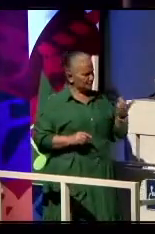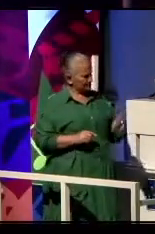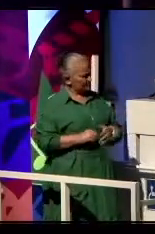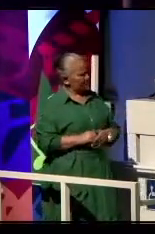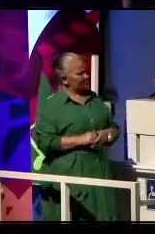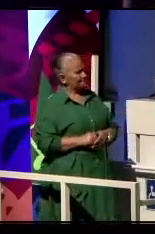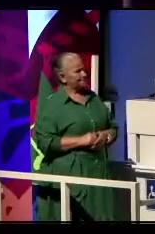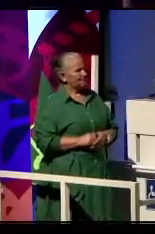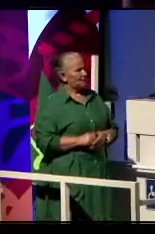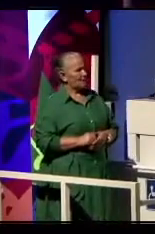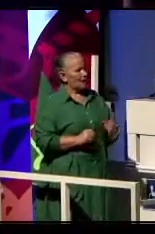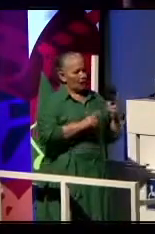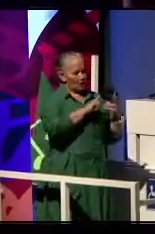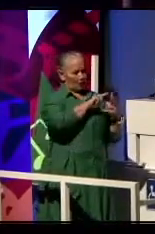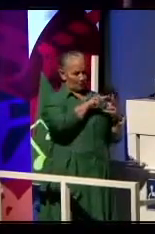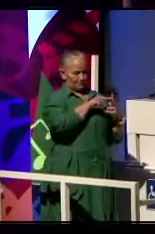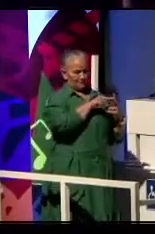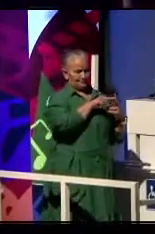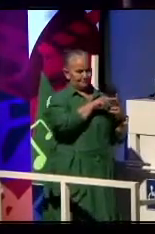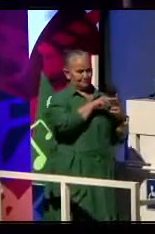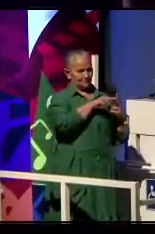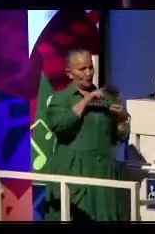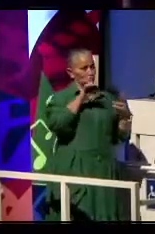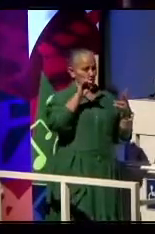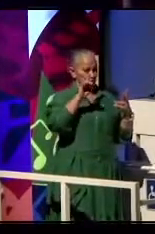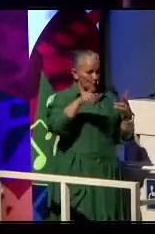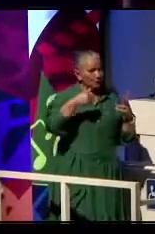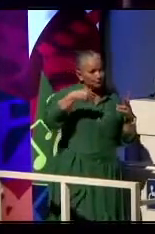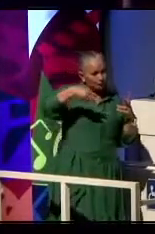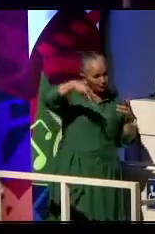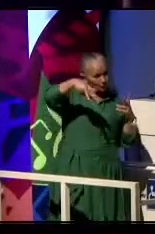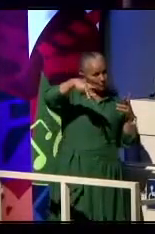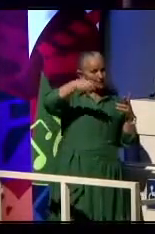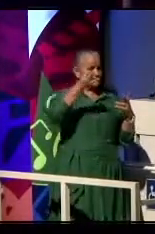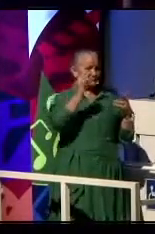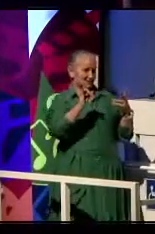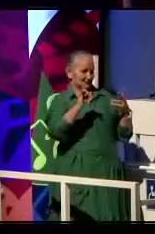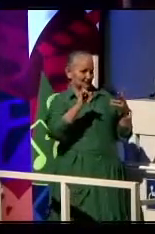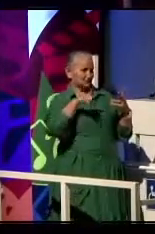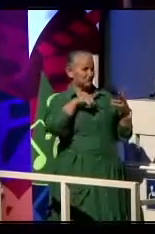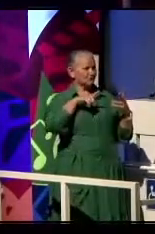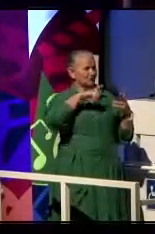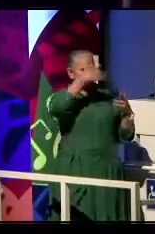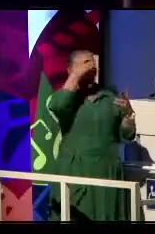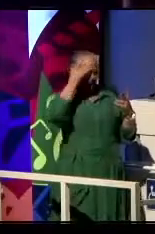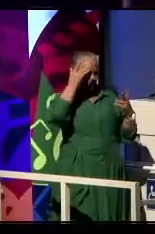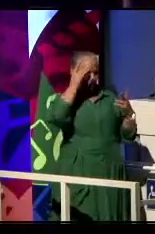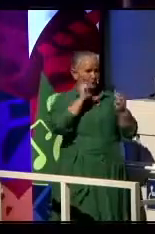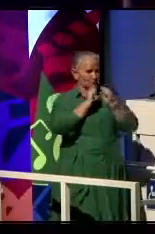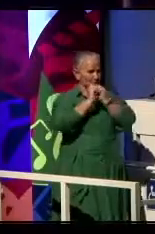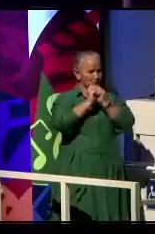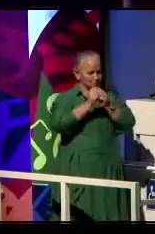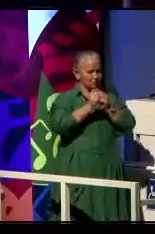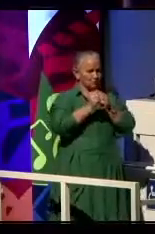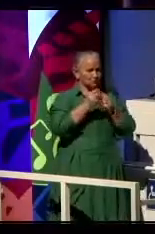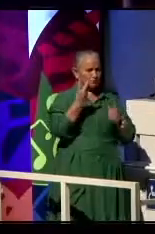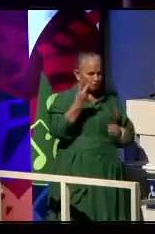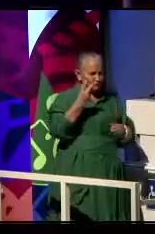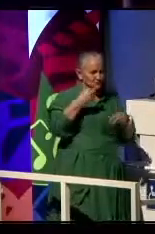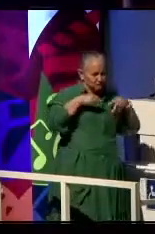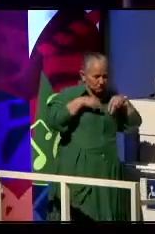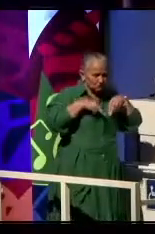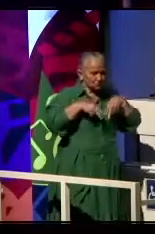Bituca, eu só vou se eu levar alguém da minha idade, que é o Beto Guedes. Olha a nossa sorte. Então, foram morar no Rio de Janeiro,